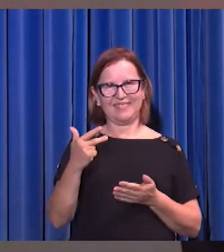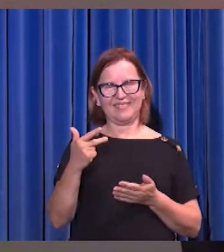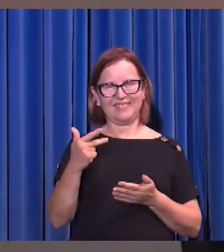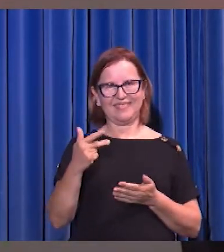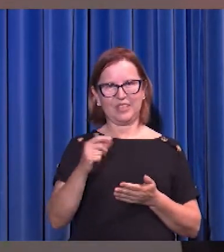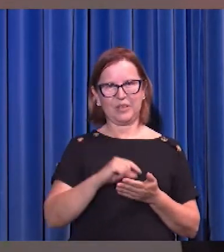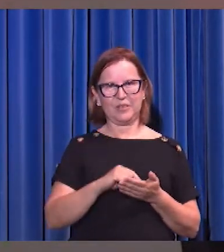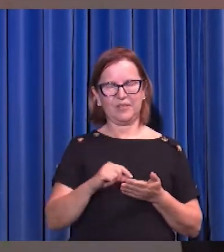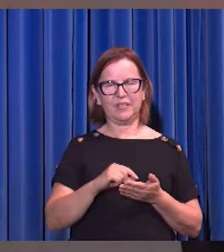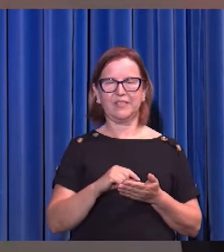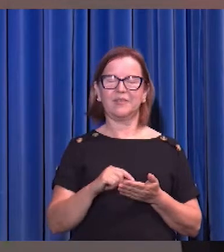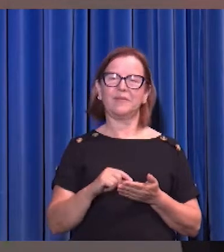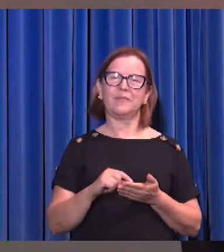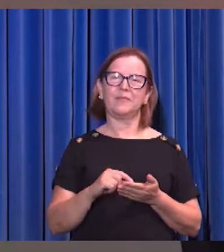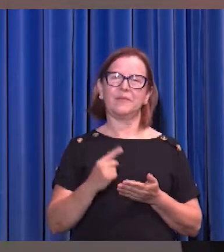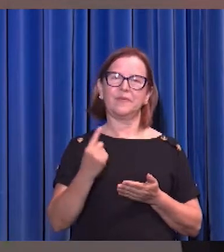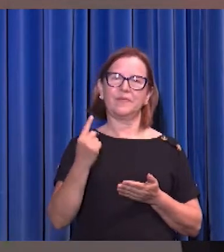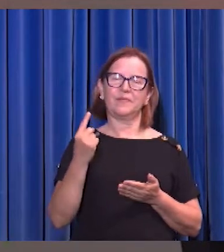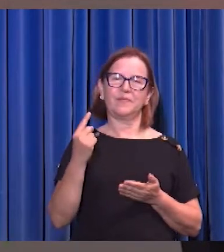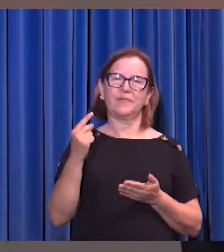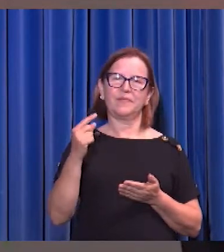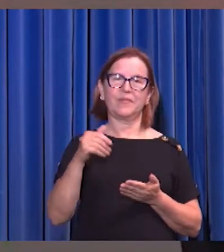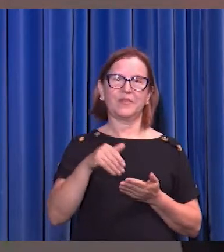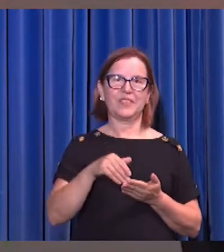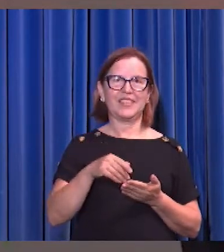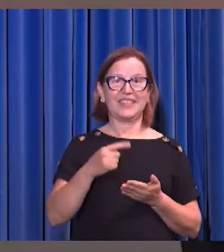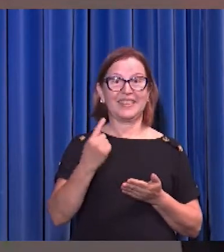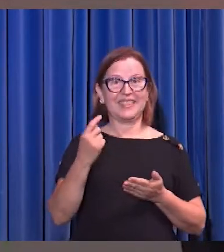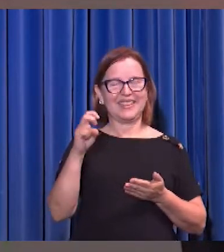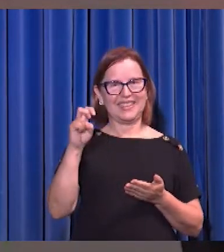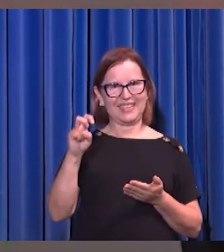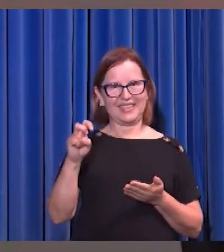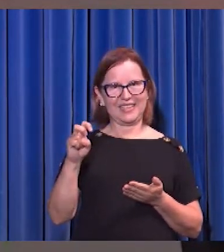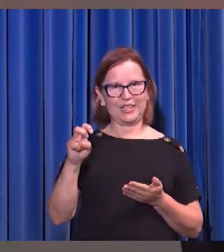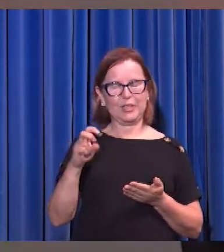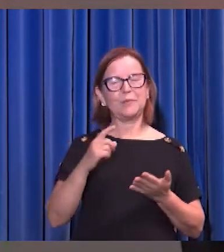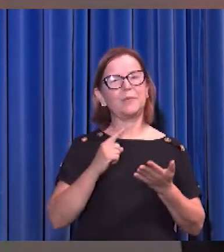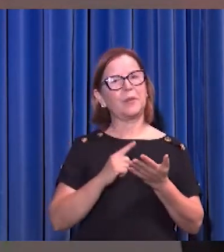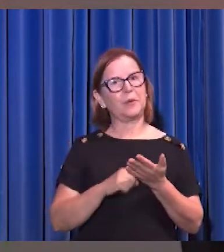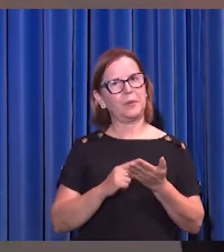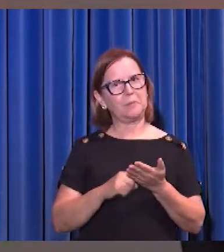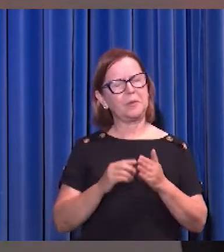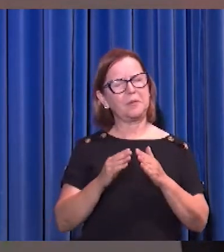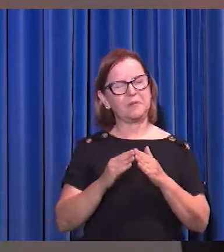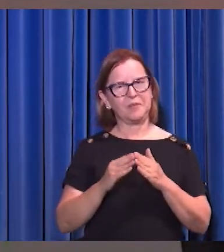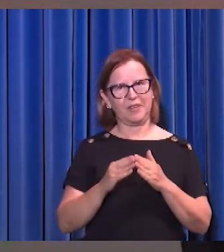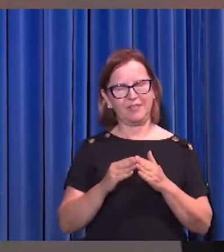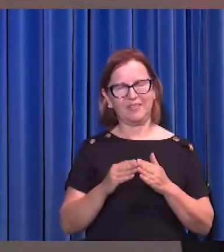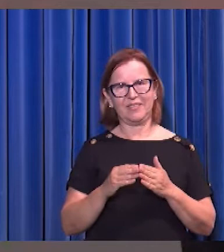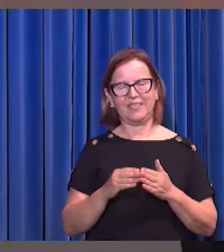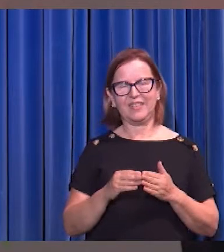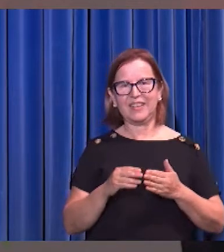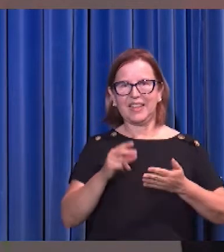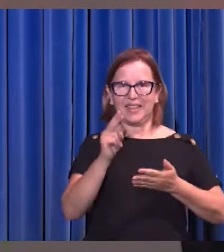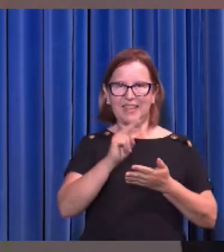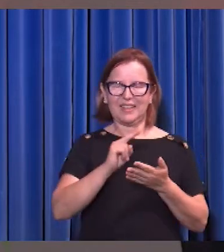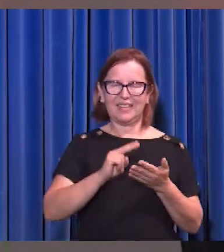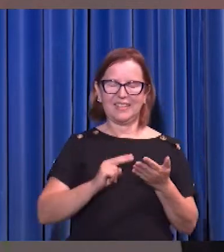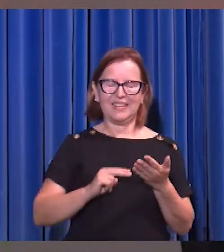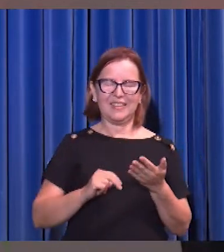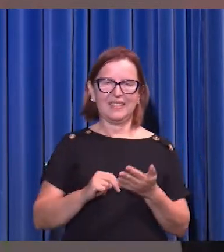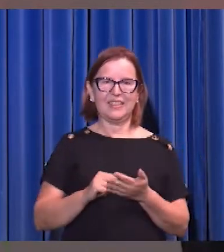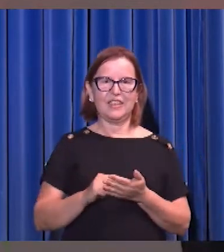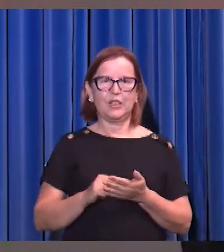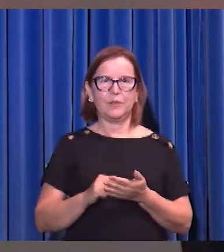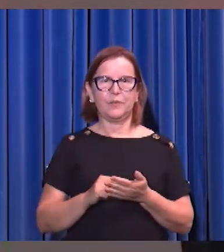dos versículos 1 a 15, que eu pediria ao Vanderlei para que lesse para nós.